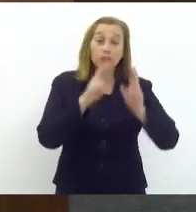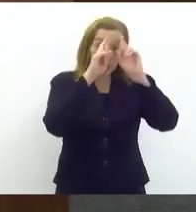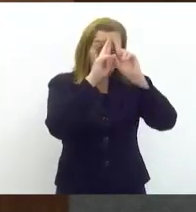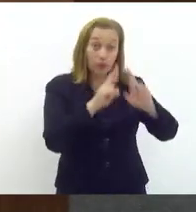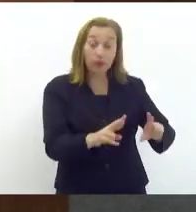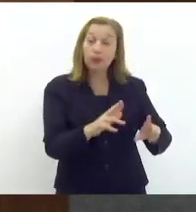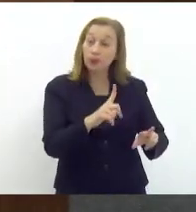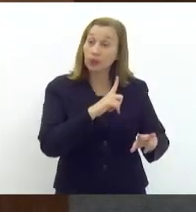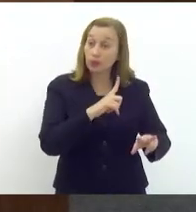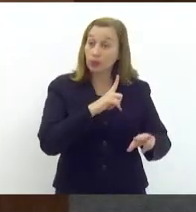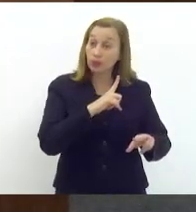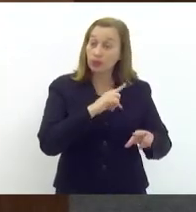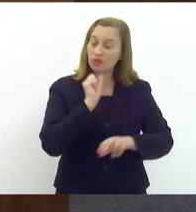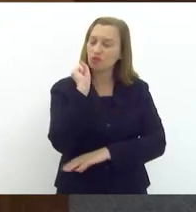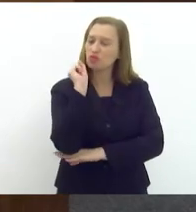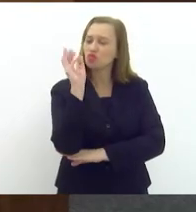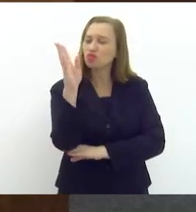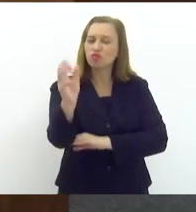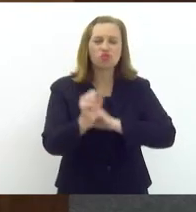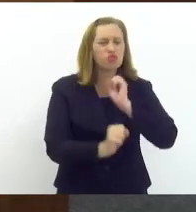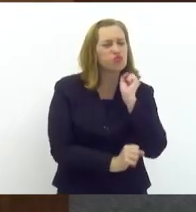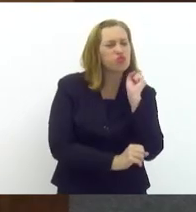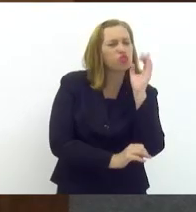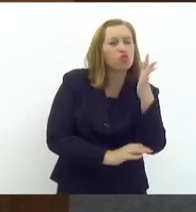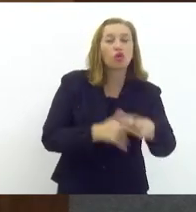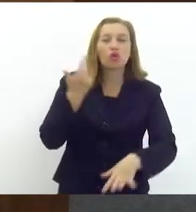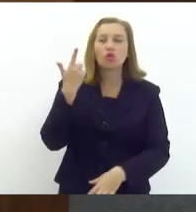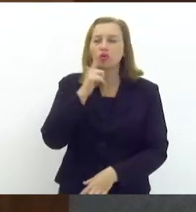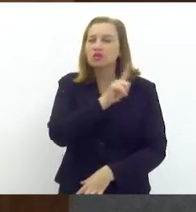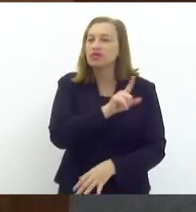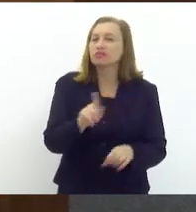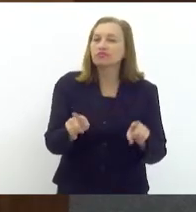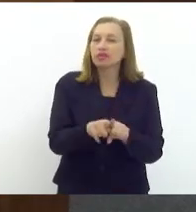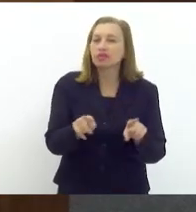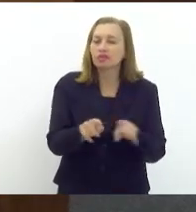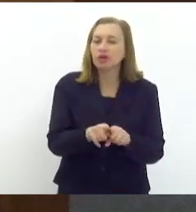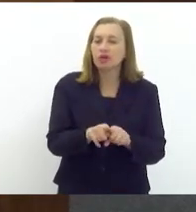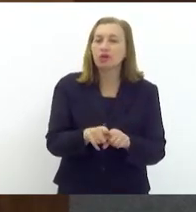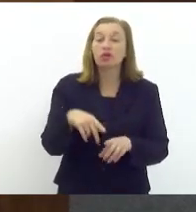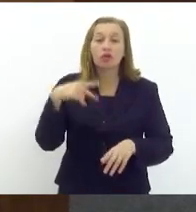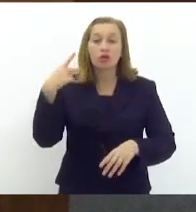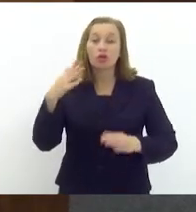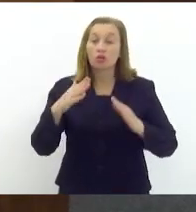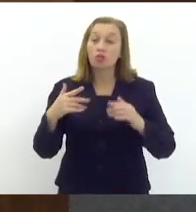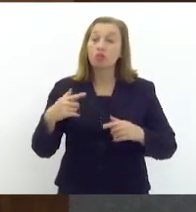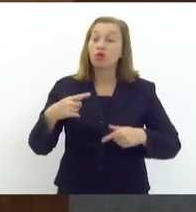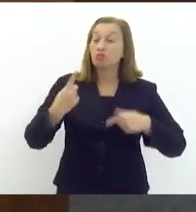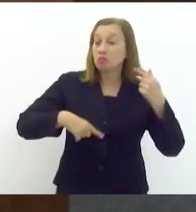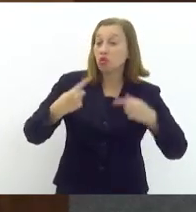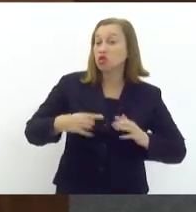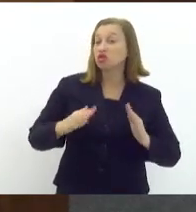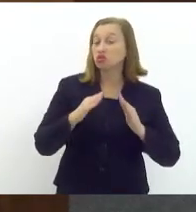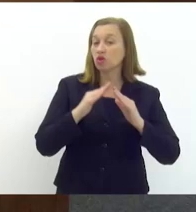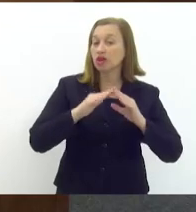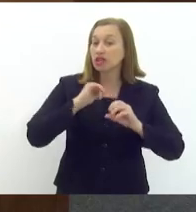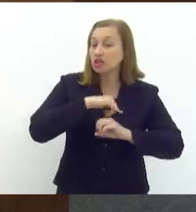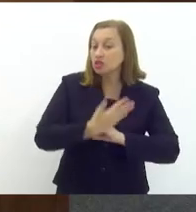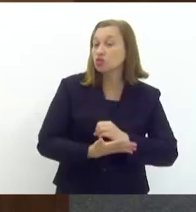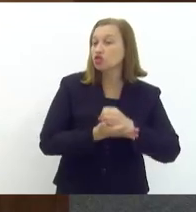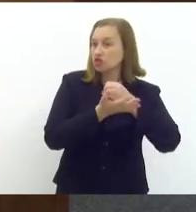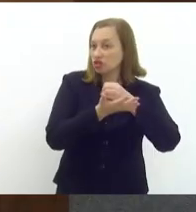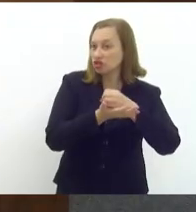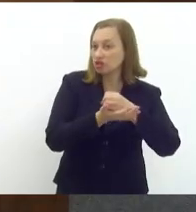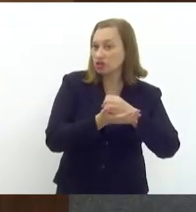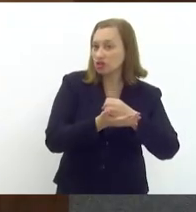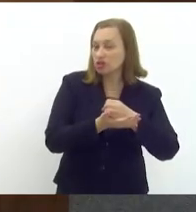as suas florestas a gente consegue garantir também uma política de moradia sustentável uma política de habitação